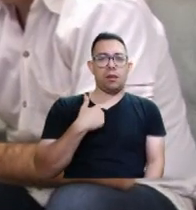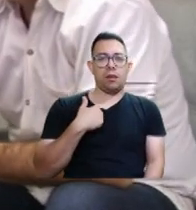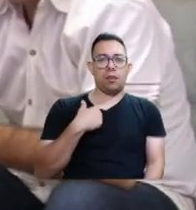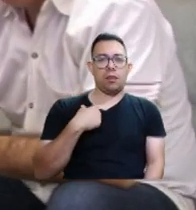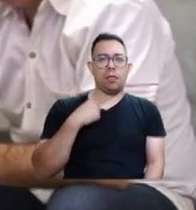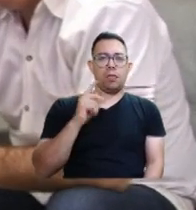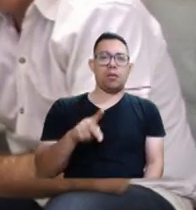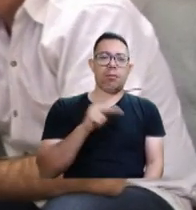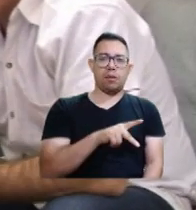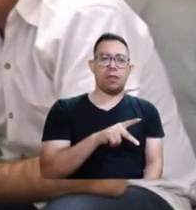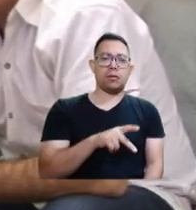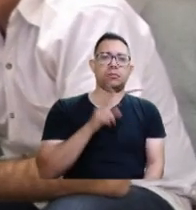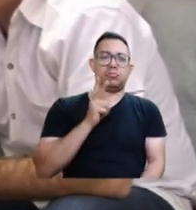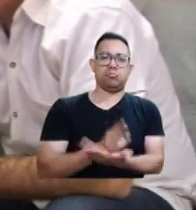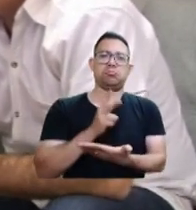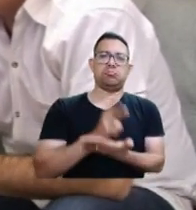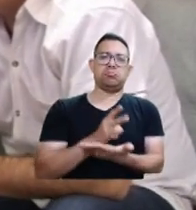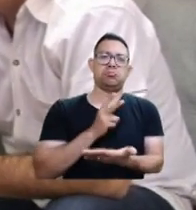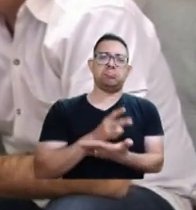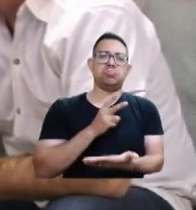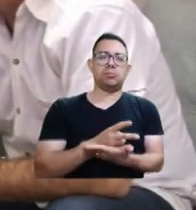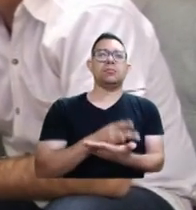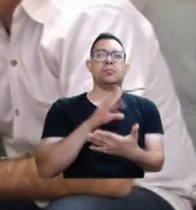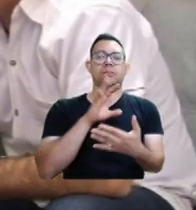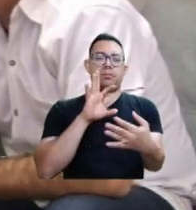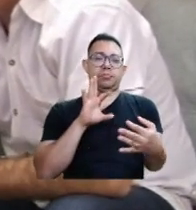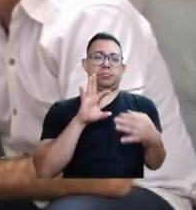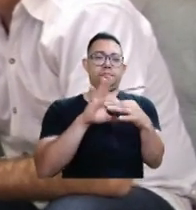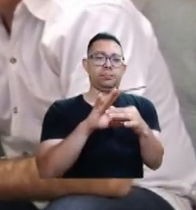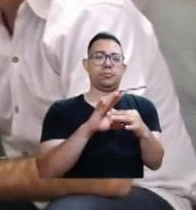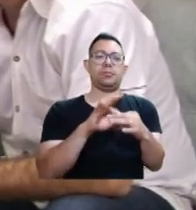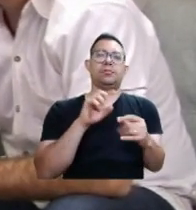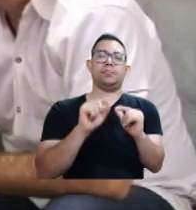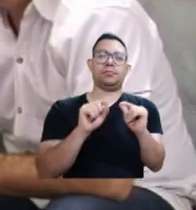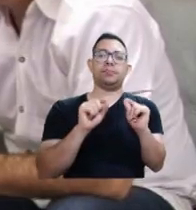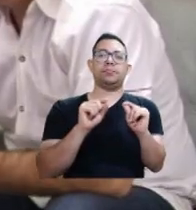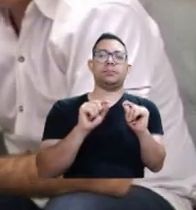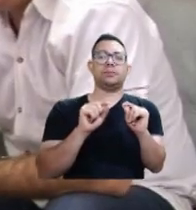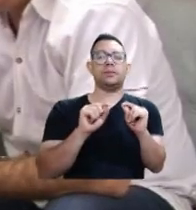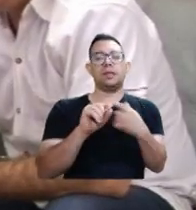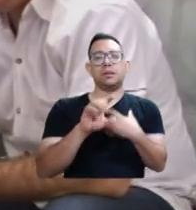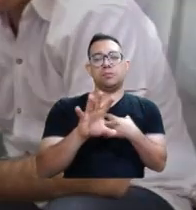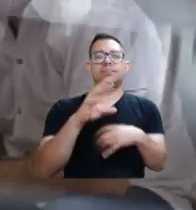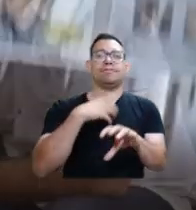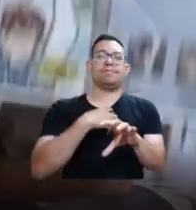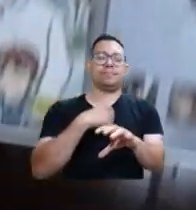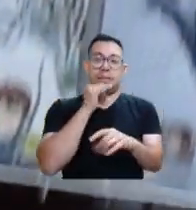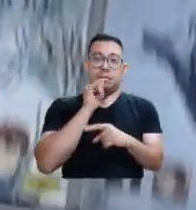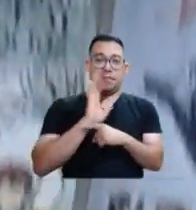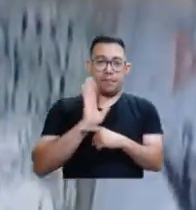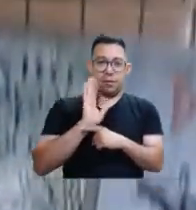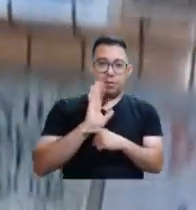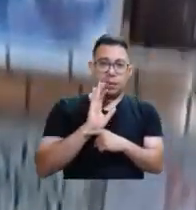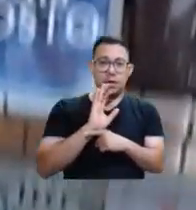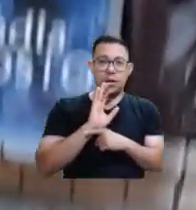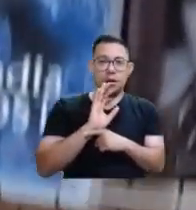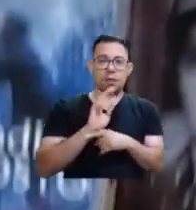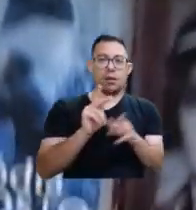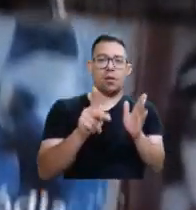que faz parte da minha vida, né? Eu sempre, quando professor, eu sempre fiz essa ligação,